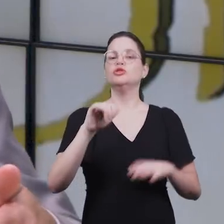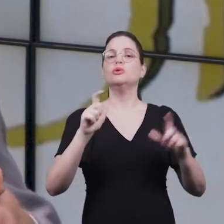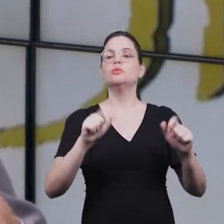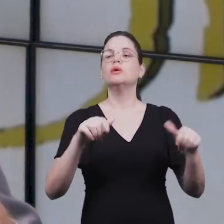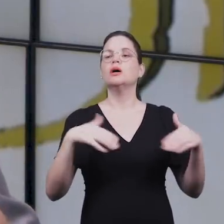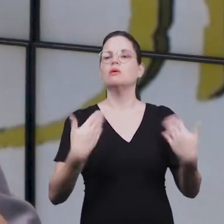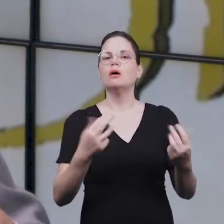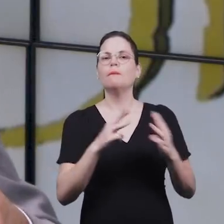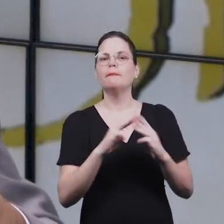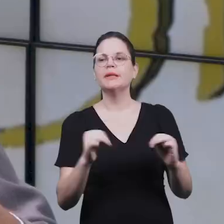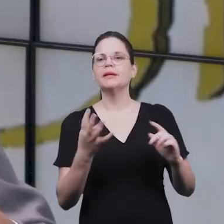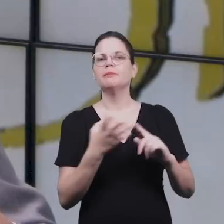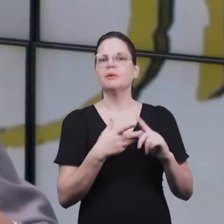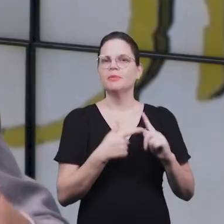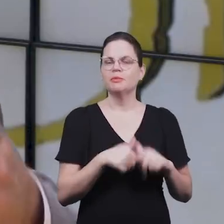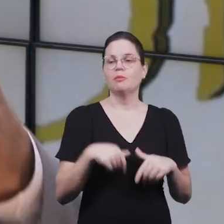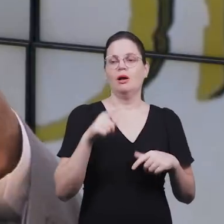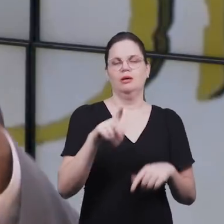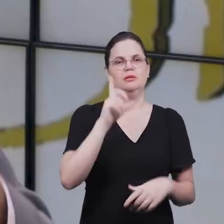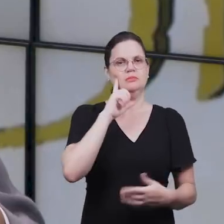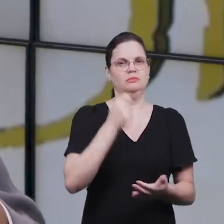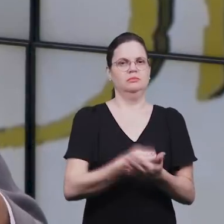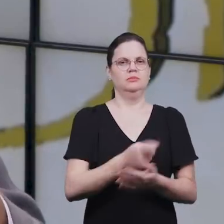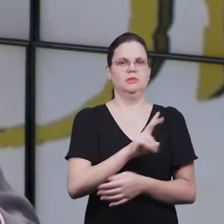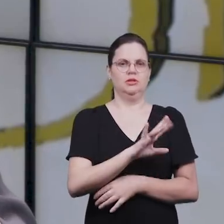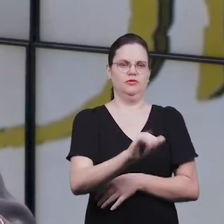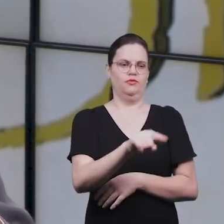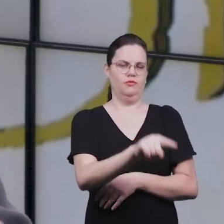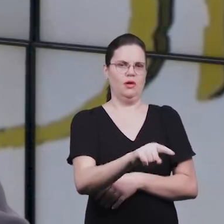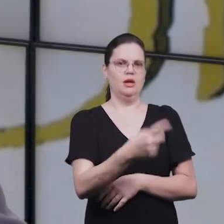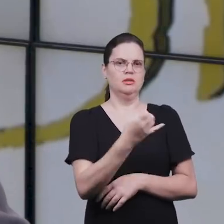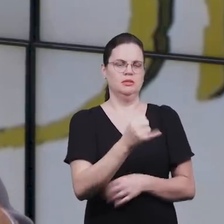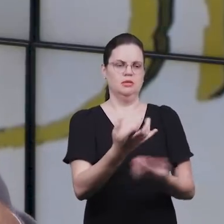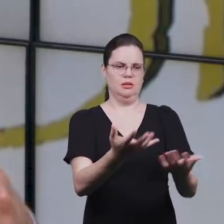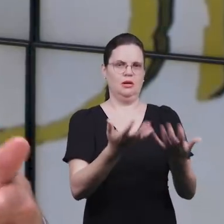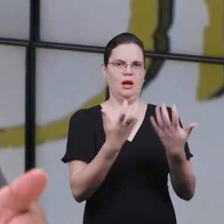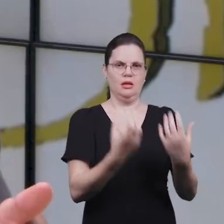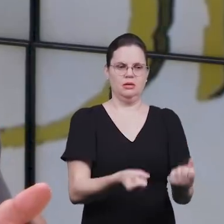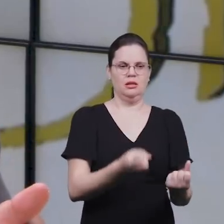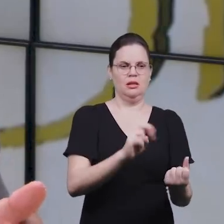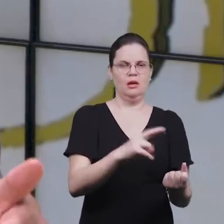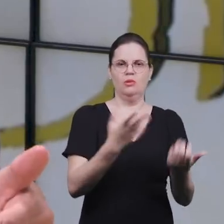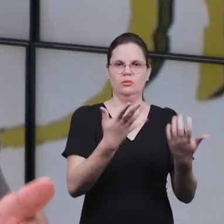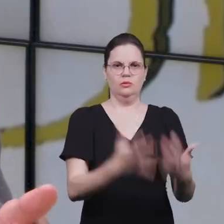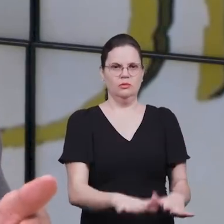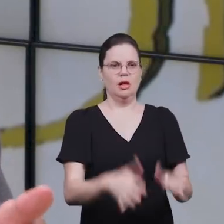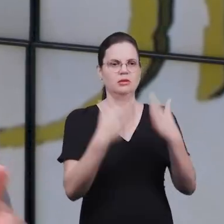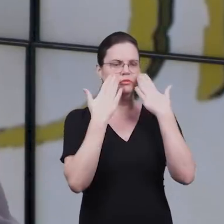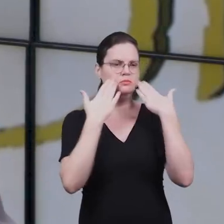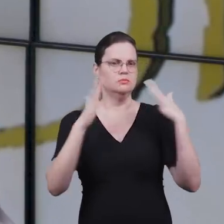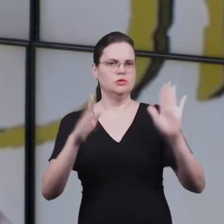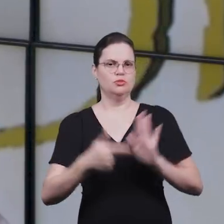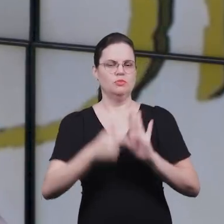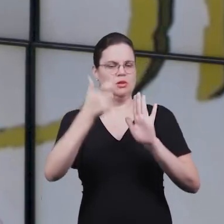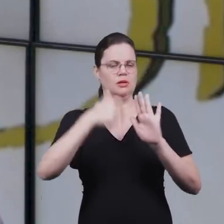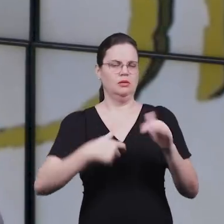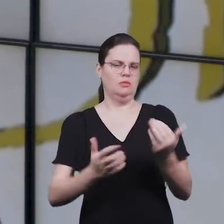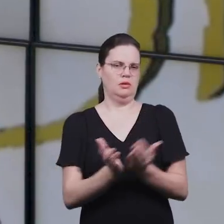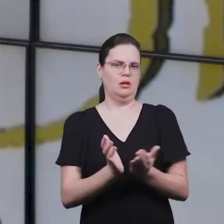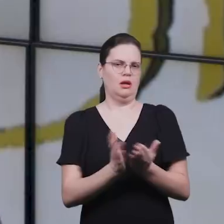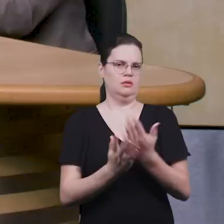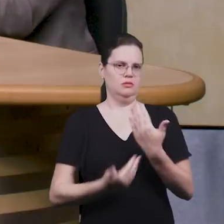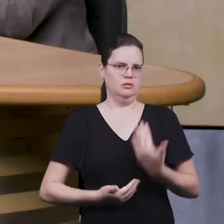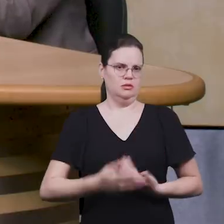lugar, e ele toma a decisão ou não de assumir publicamente a sua vida na presença do